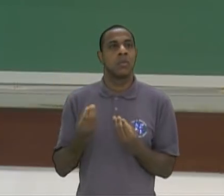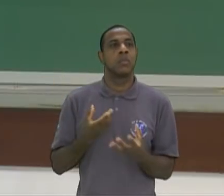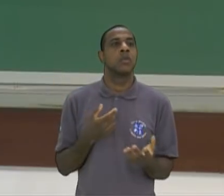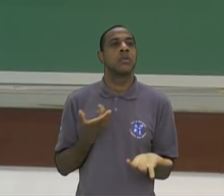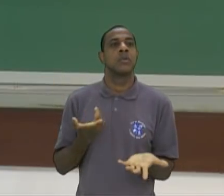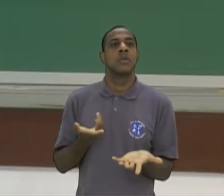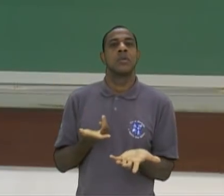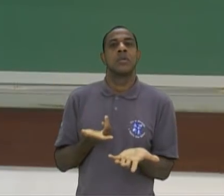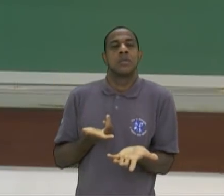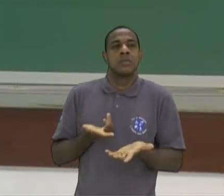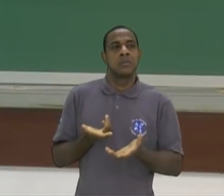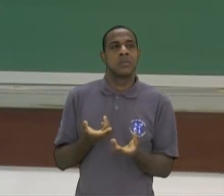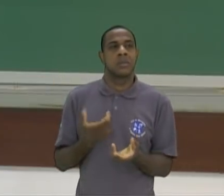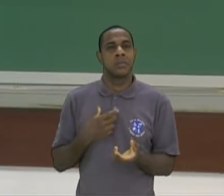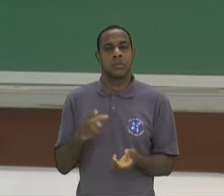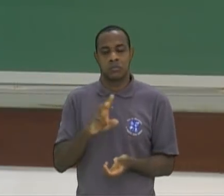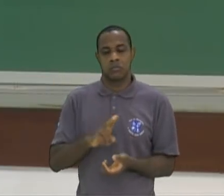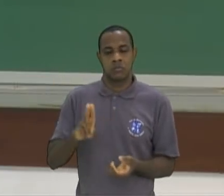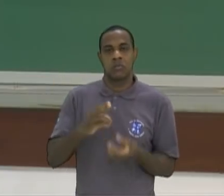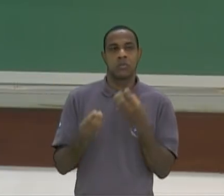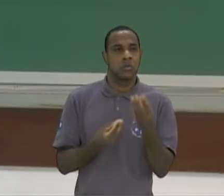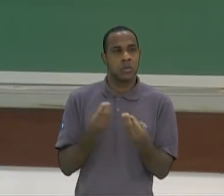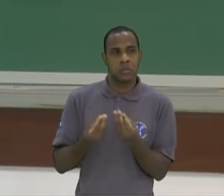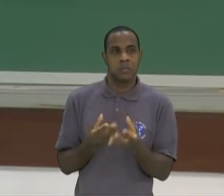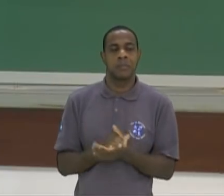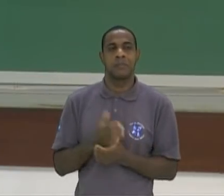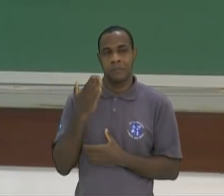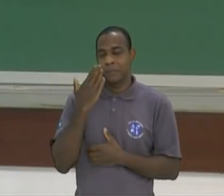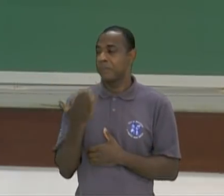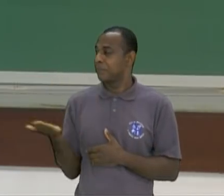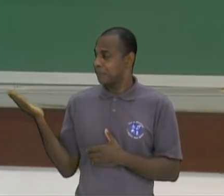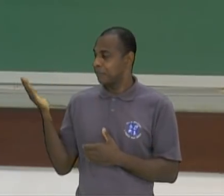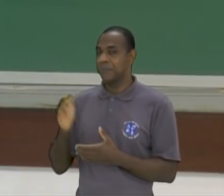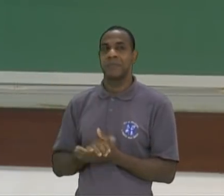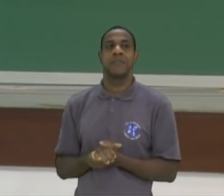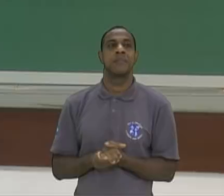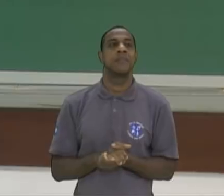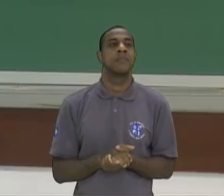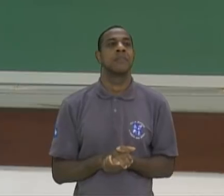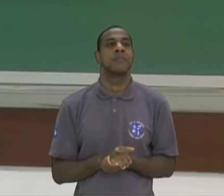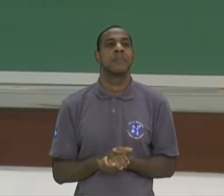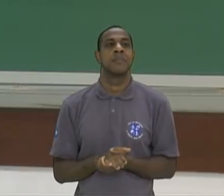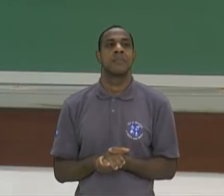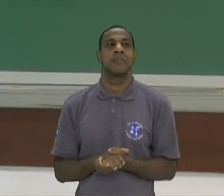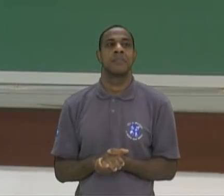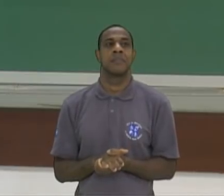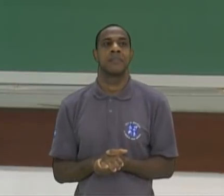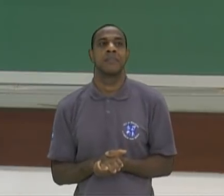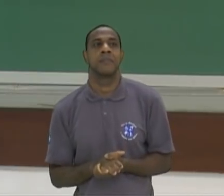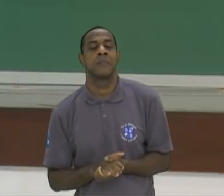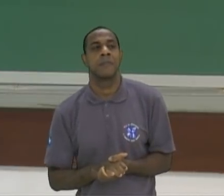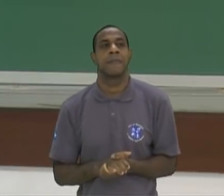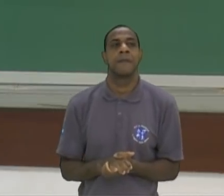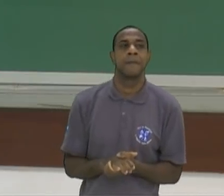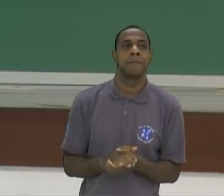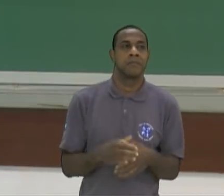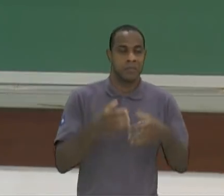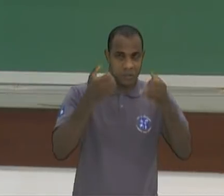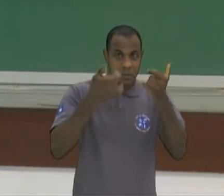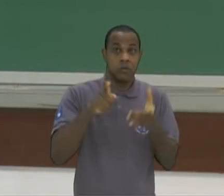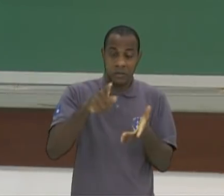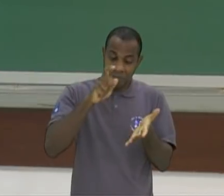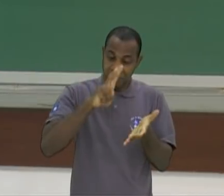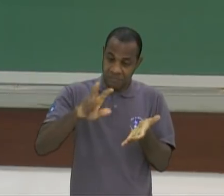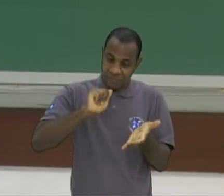a antiginástica utiliza para chegar no seu fim. Temos mais um exercício na aula de hoje que fala o seguinte: exercício descritivo, né? Então,